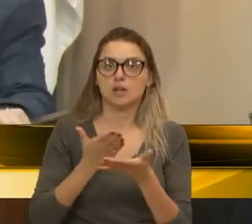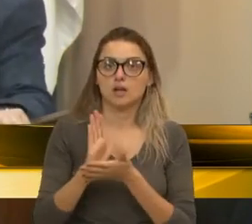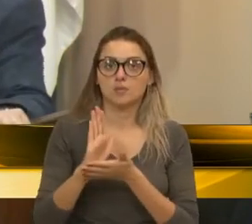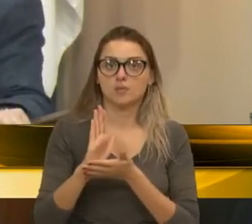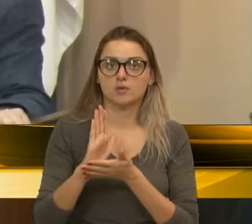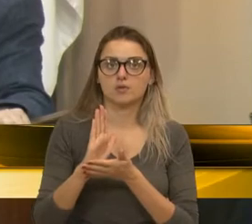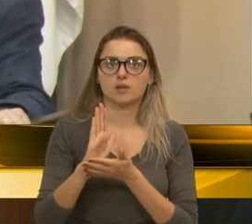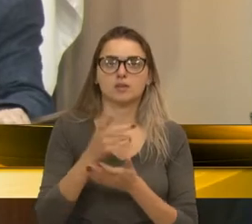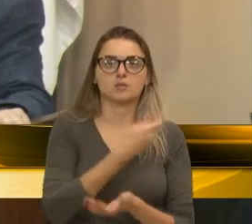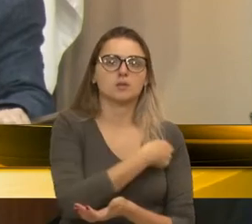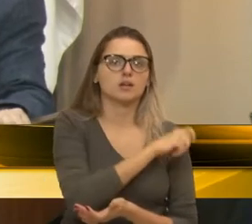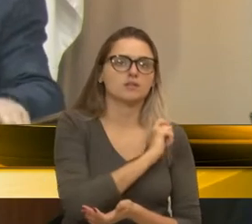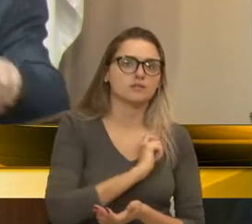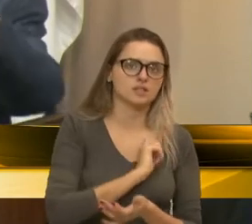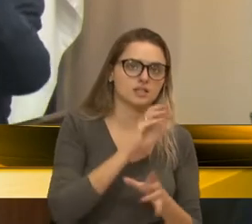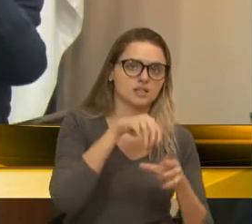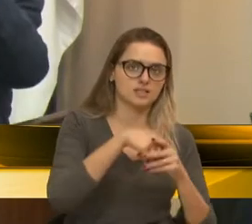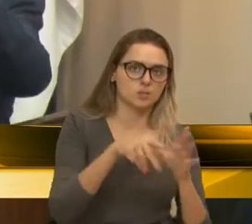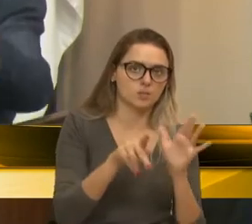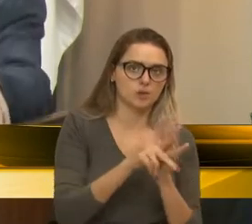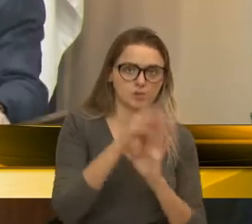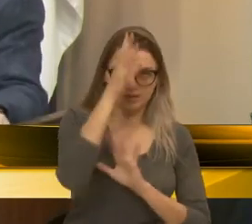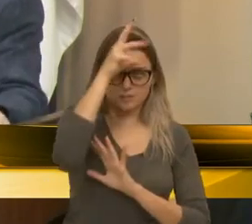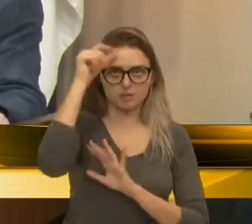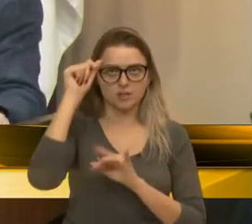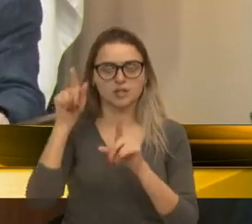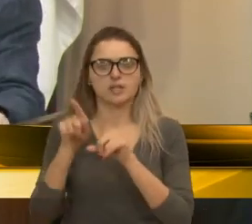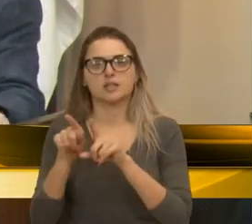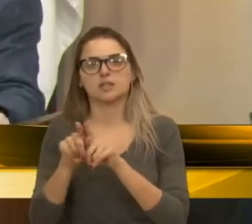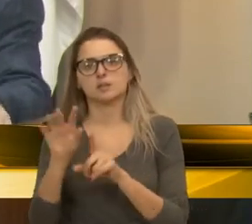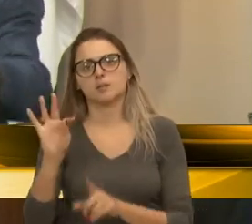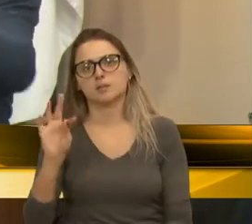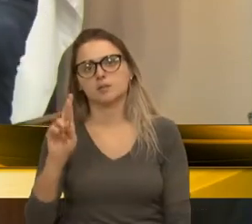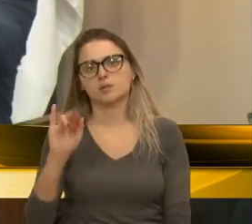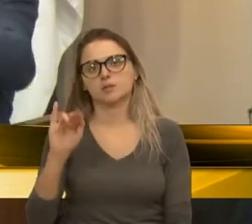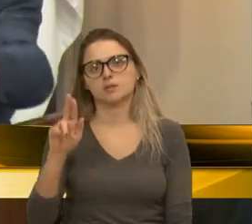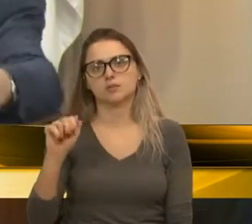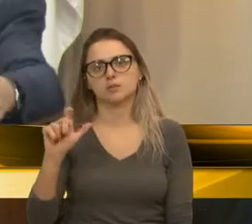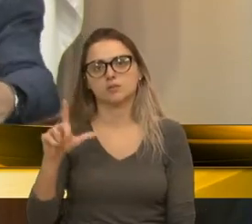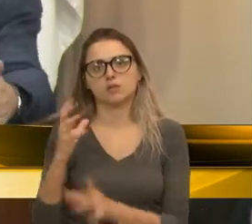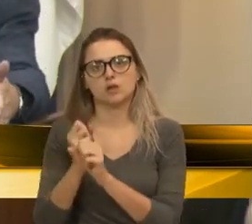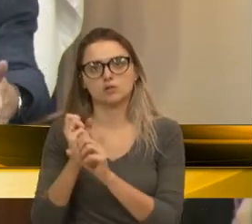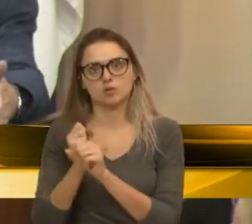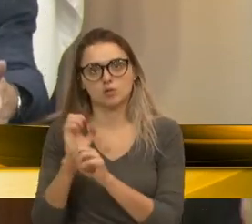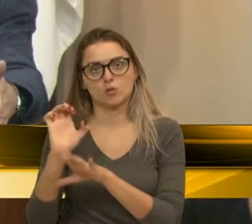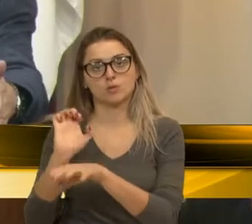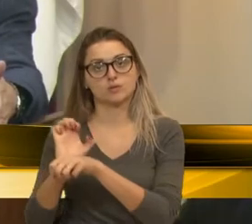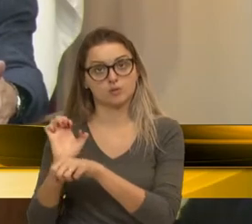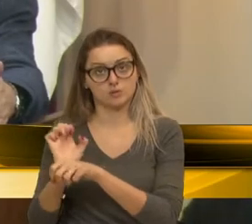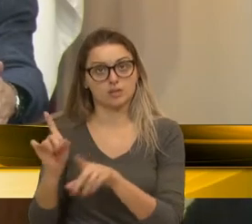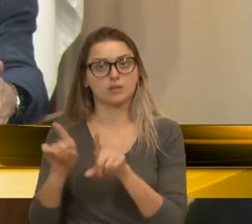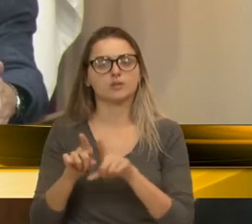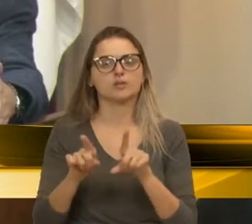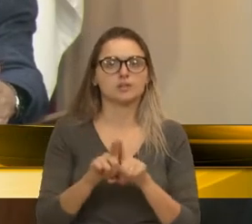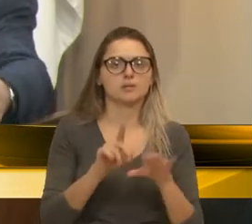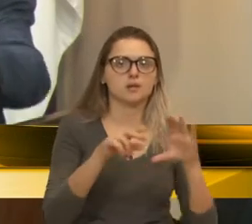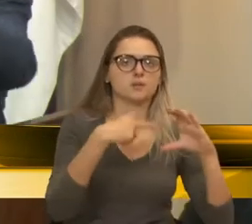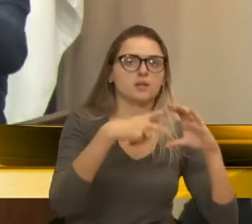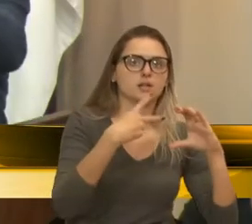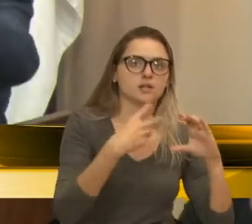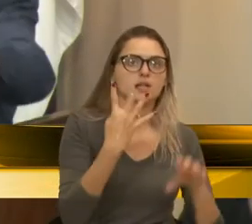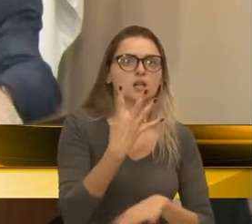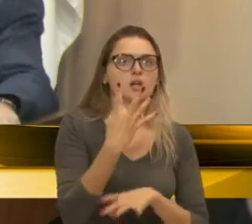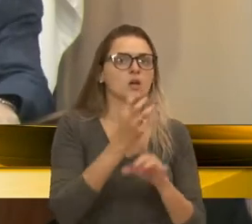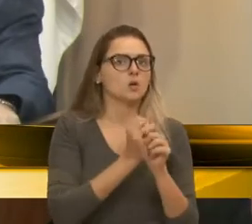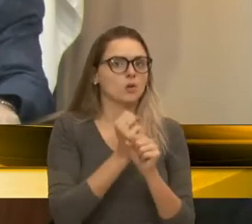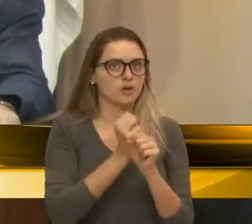pelo setor de auditoria, quanto pelo Tribunal de Contas do Estado e também por esta casa, né? Então, os 4 anos,